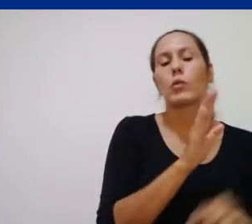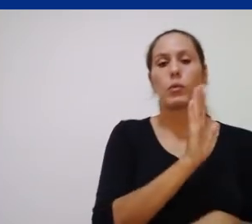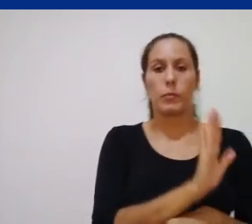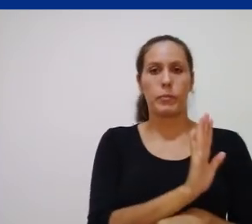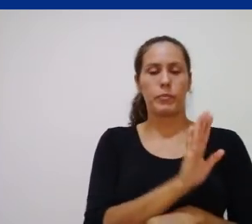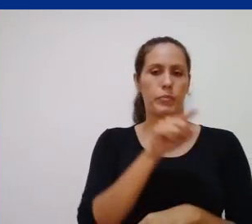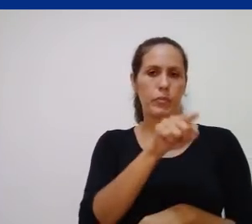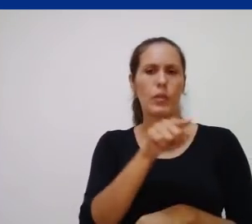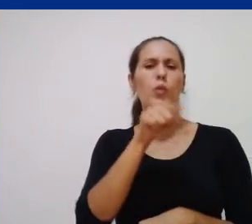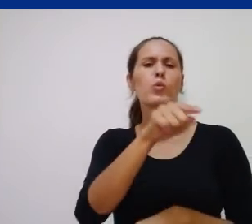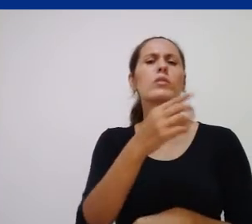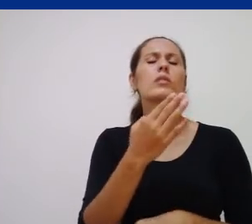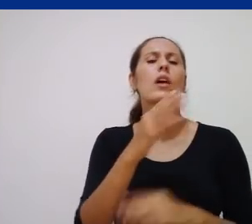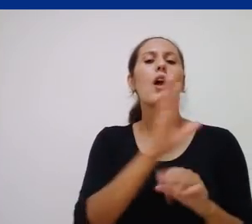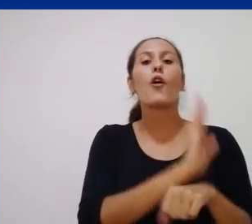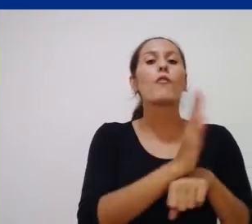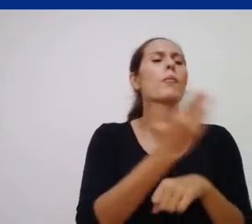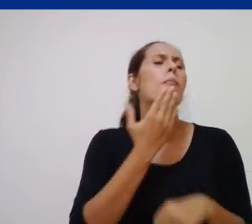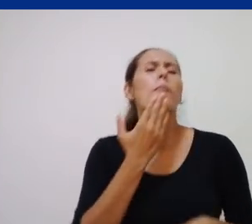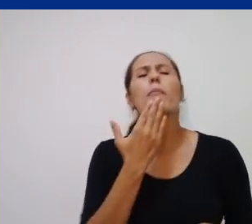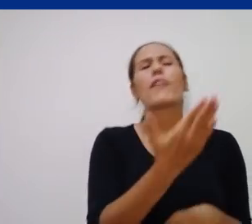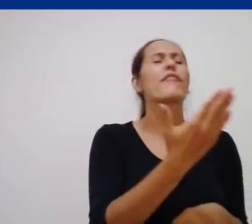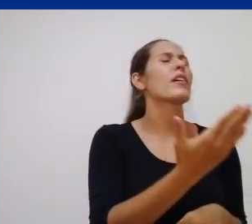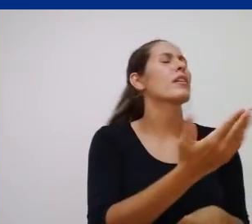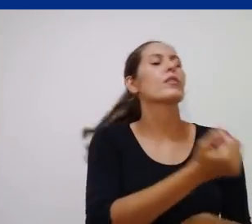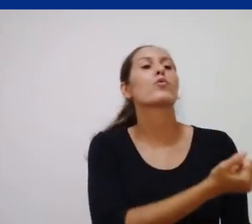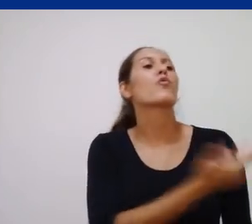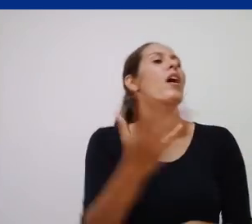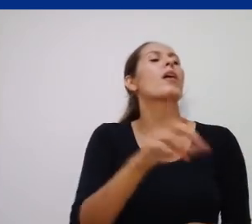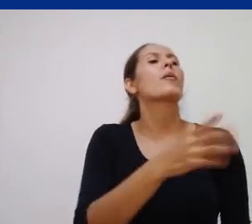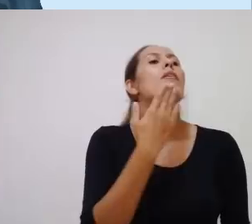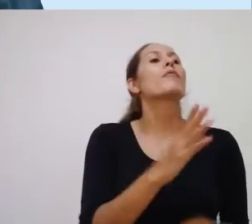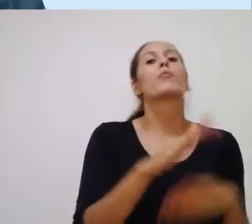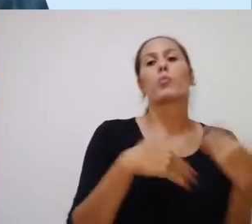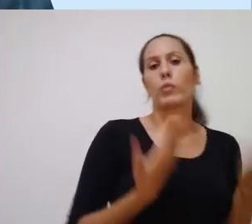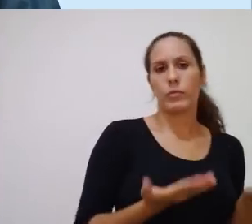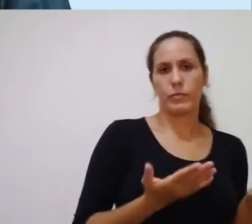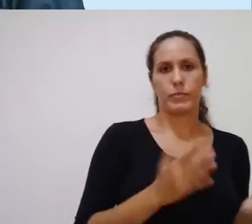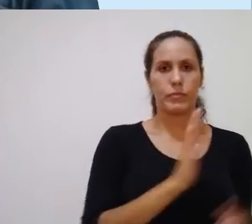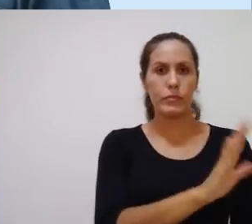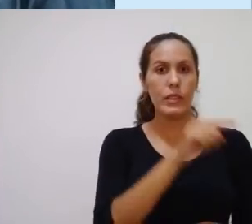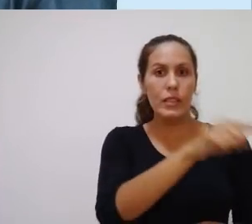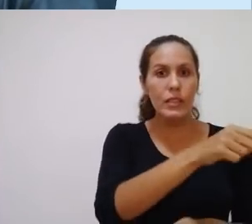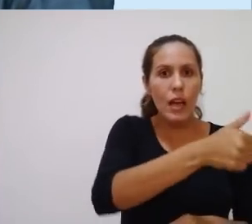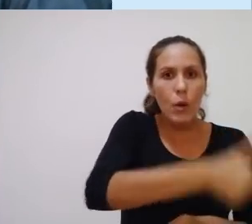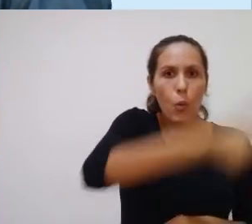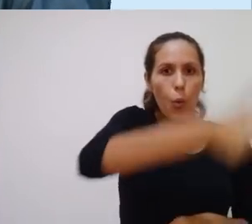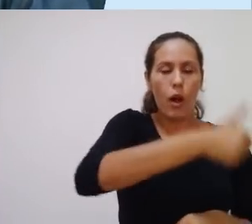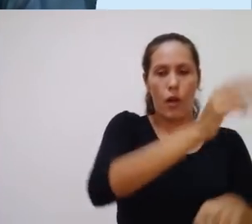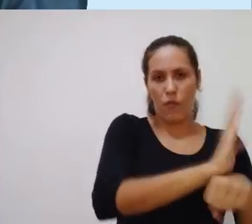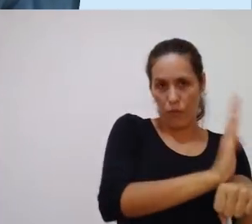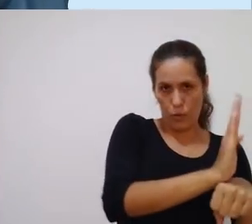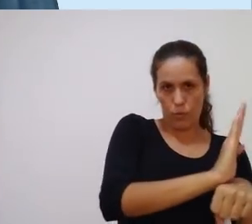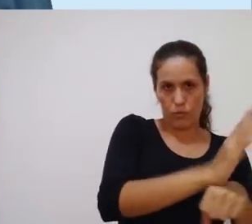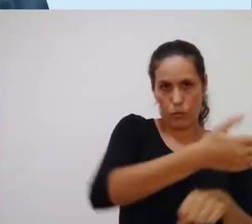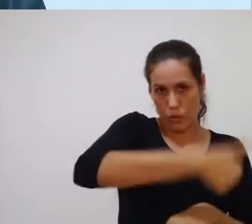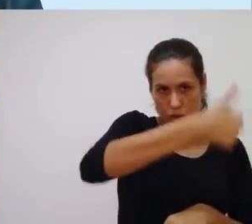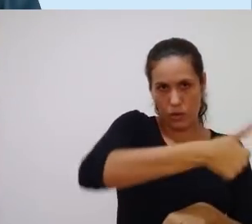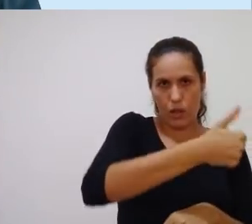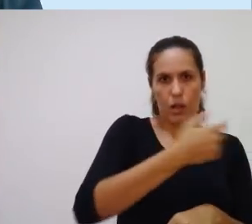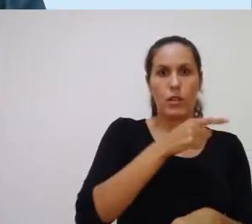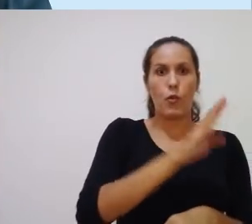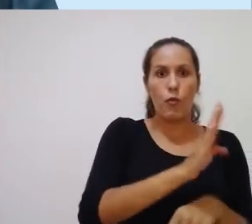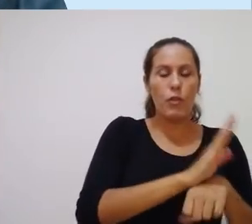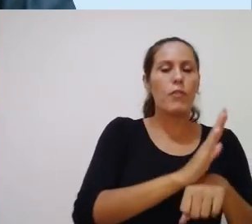preferido de todos que você mais assistiu? Então isso aí teria que dar uma qualidade ao filme, ou seja, o filme que você mais gosta, não é isso? Sim.